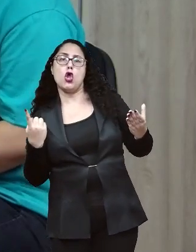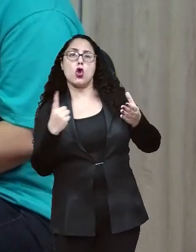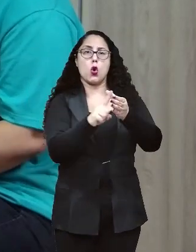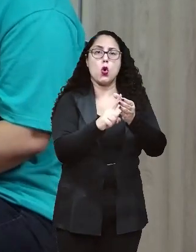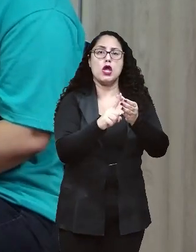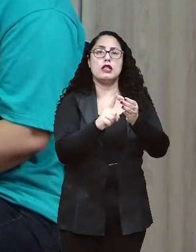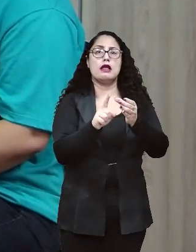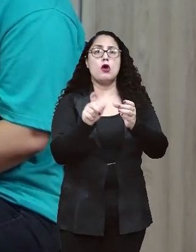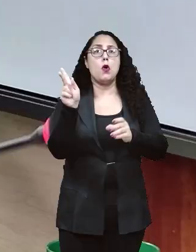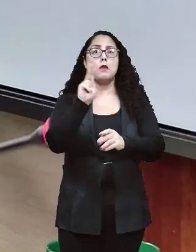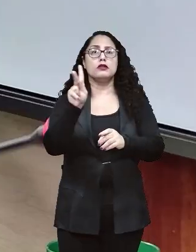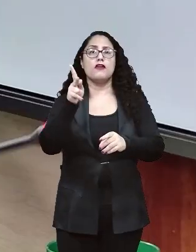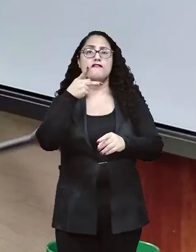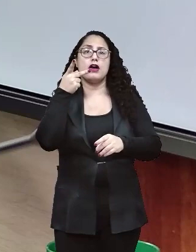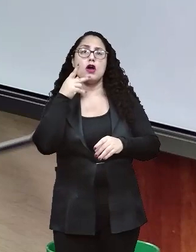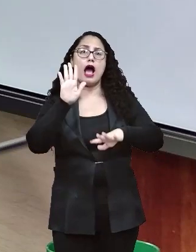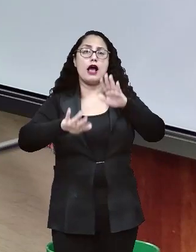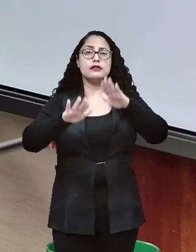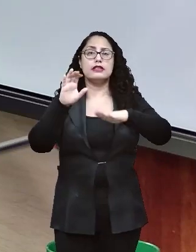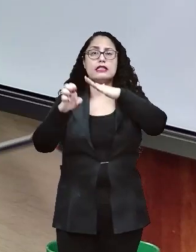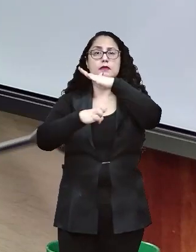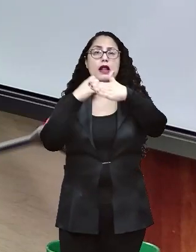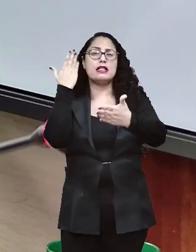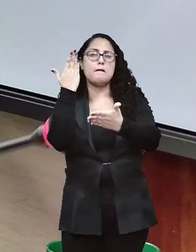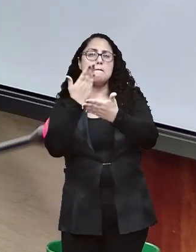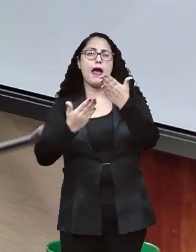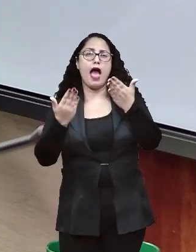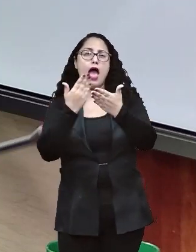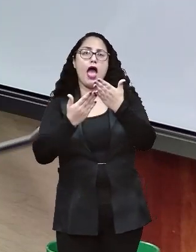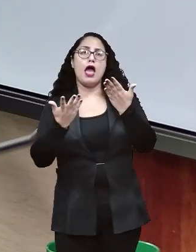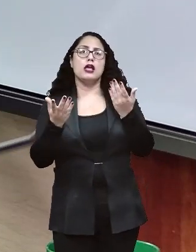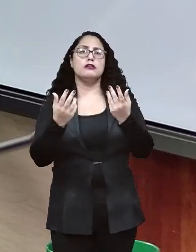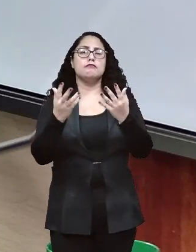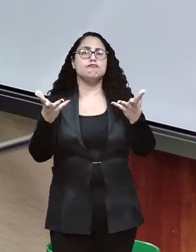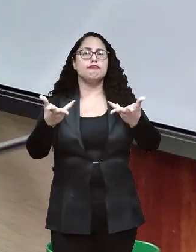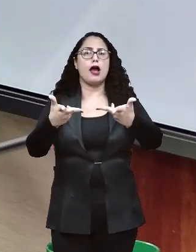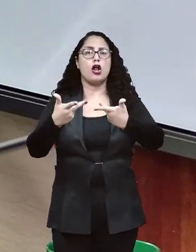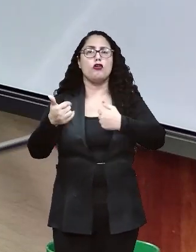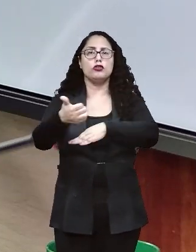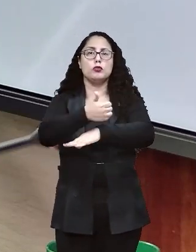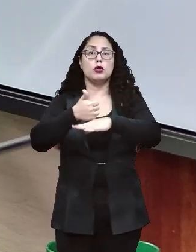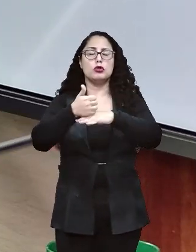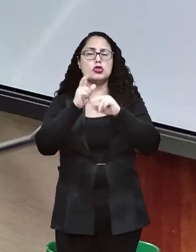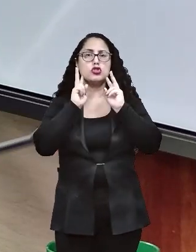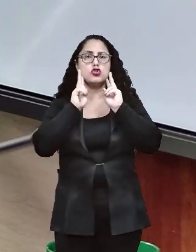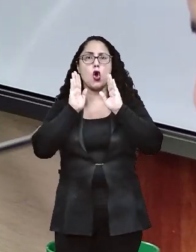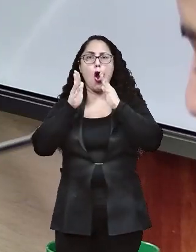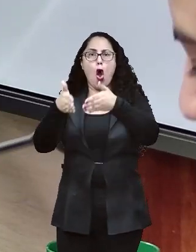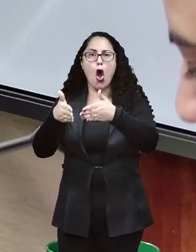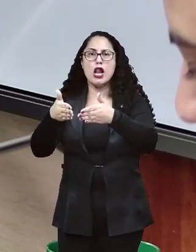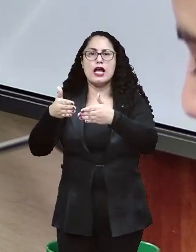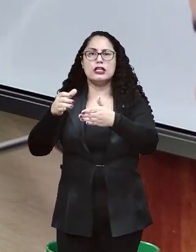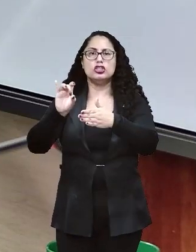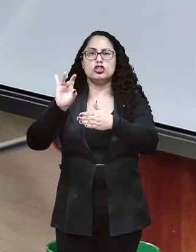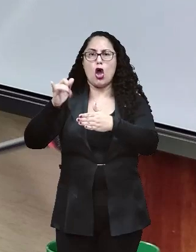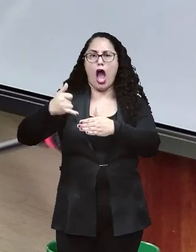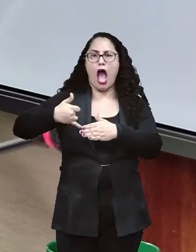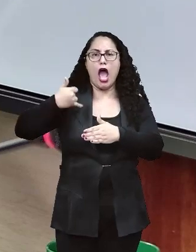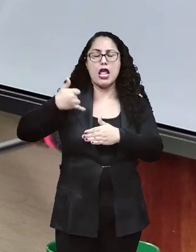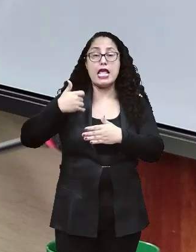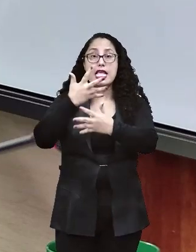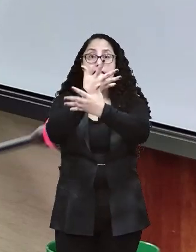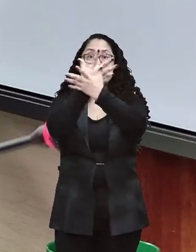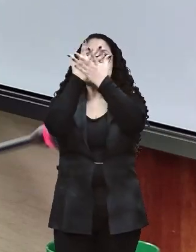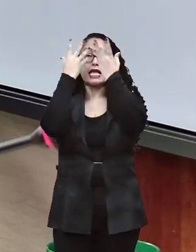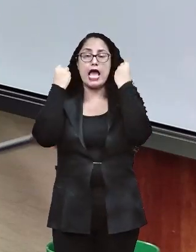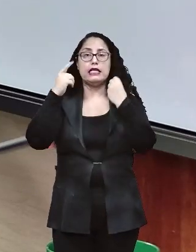o professor comentou aqui, assim, muitas vezes as empresas perdem, né, excelentes profissionais porque olham só a idade, né?